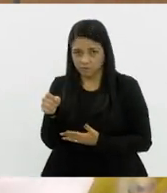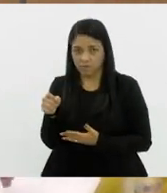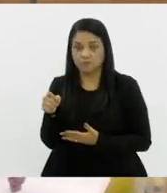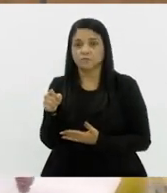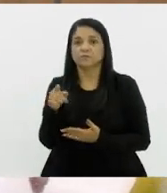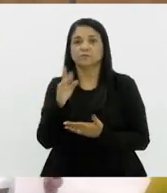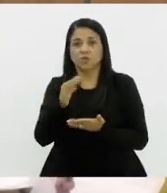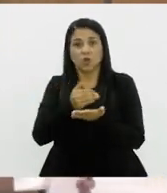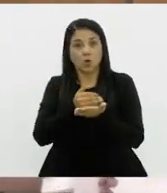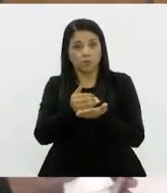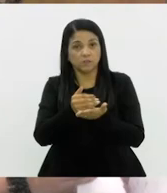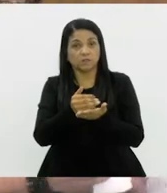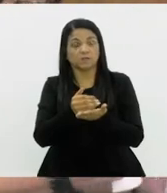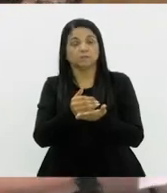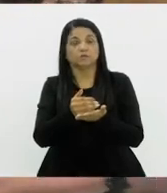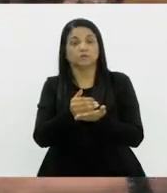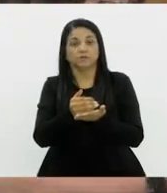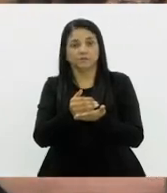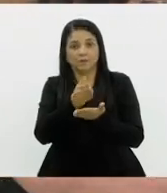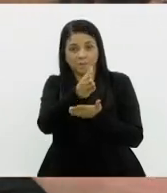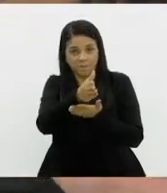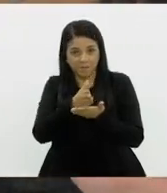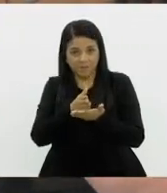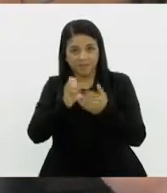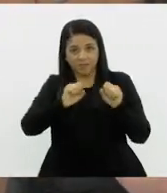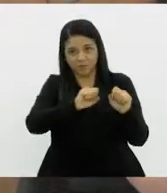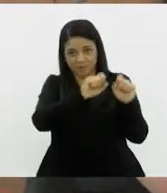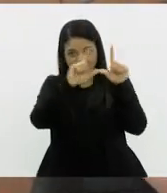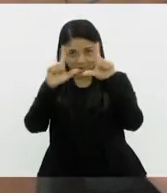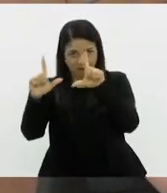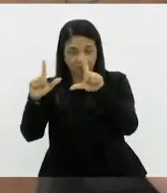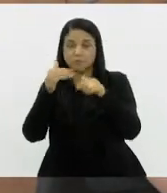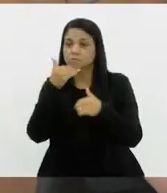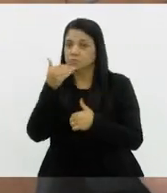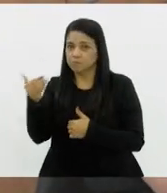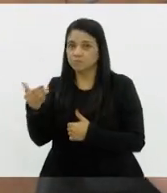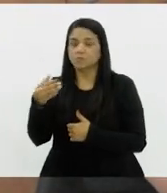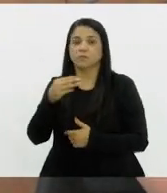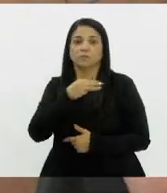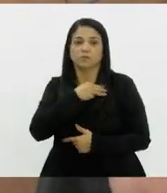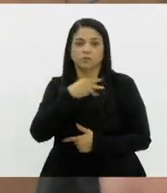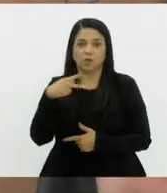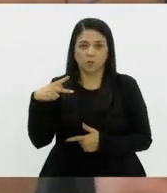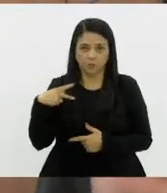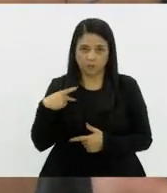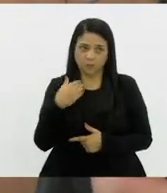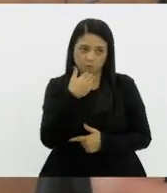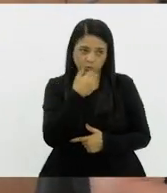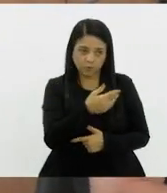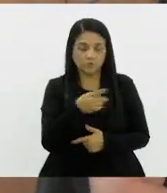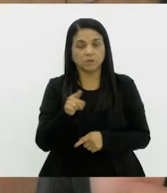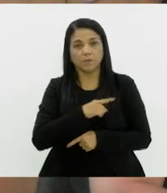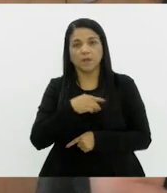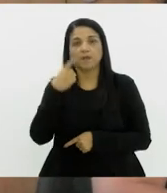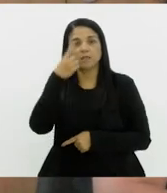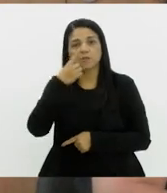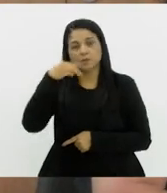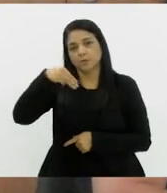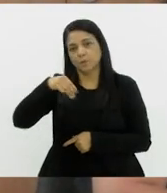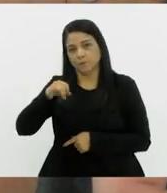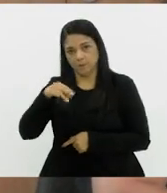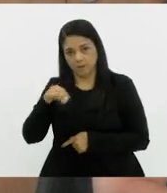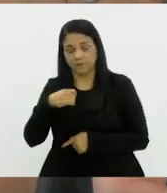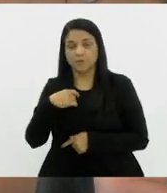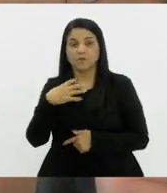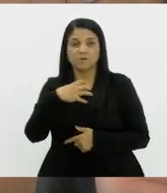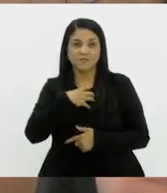já começaremos da metade, conforme solicitação do ilustre membro do Ministério Público e do deputado Carlos Mink. Então, só para dizer, fiquei muito